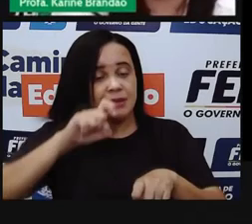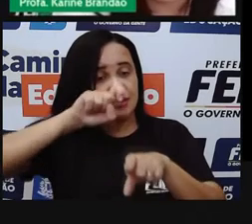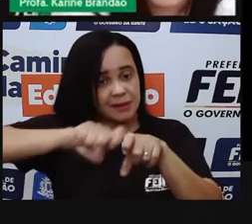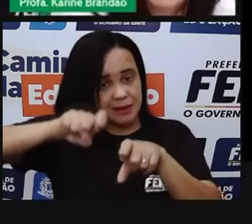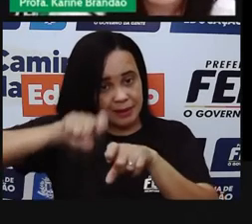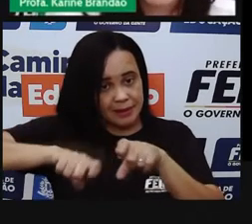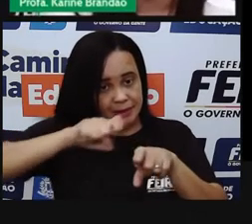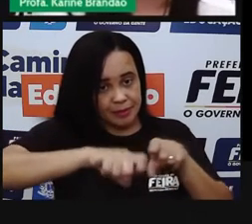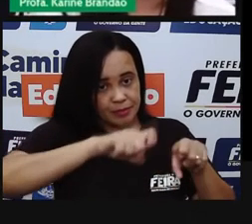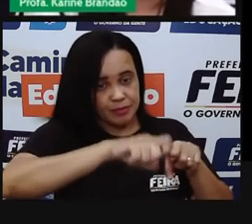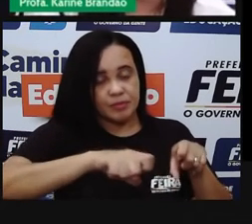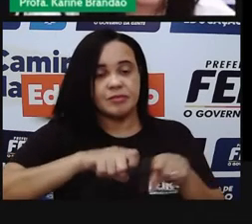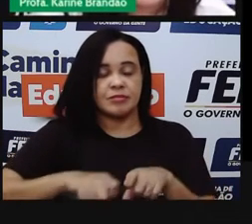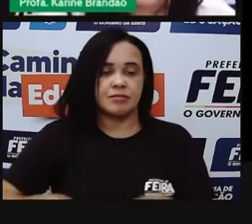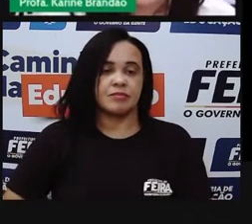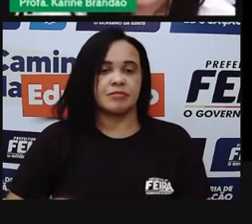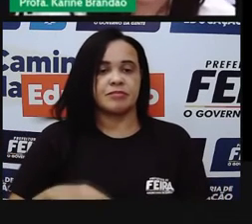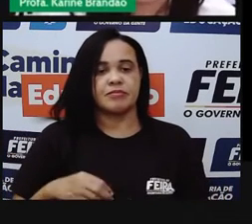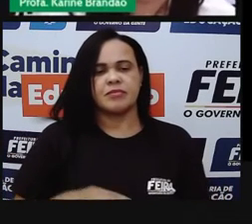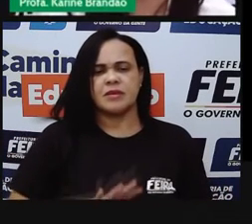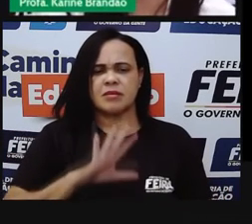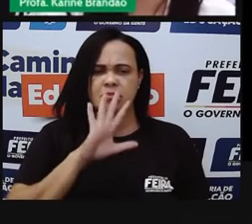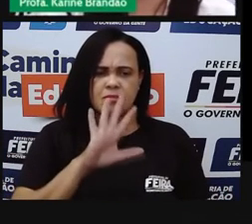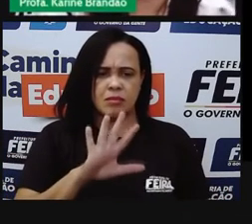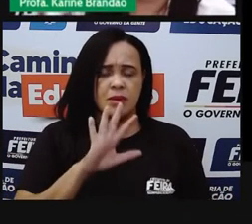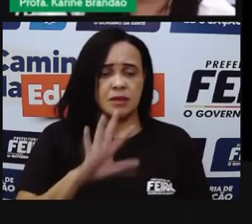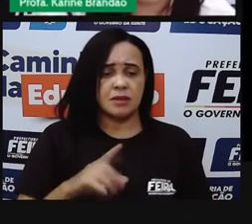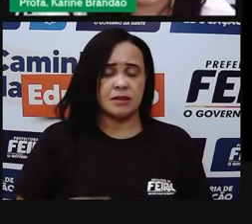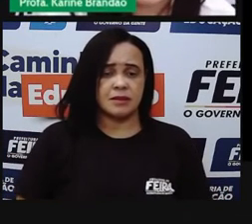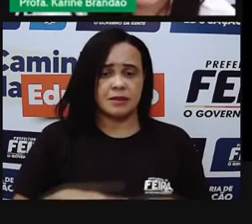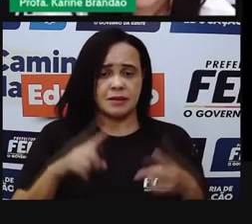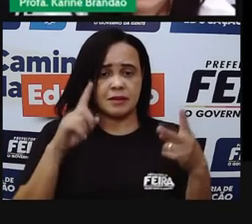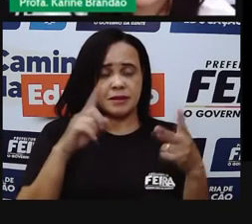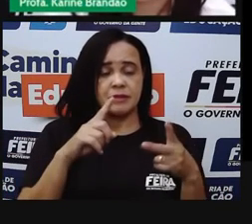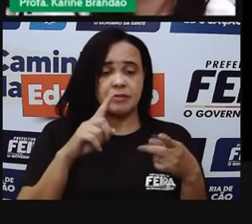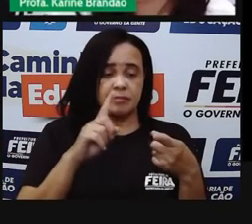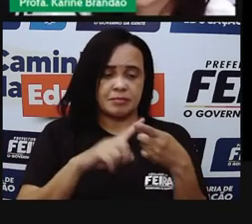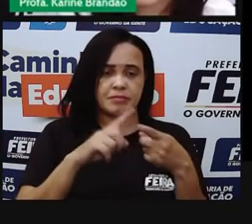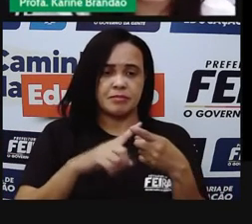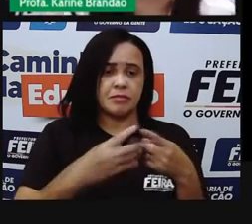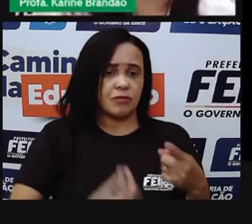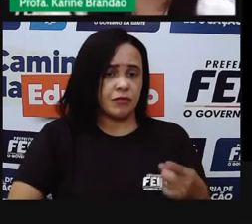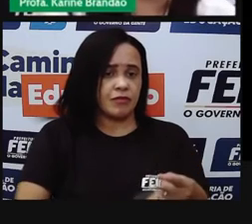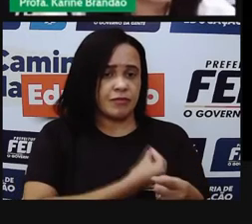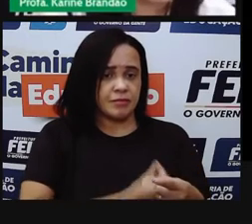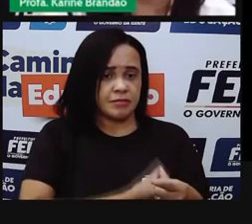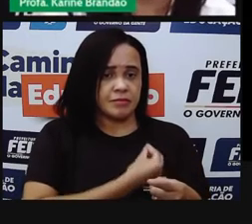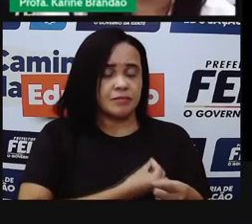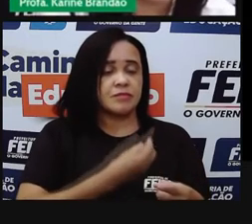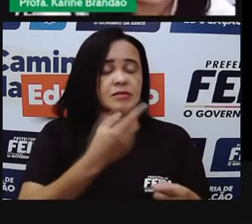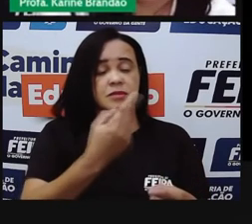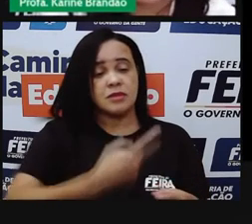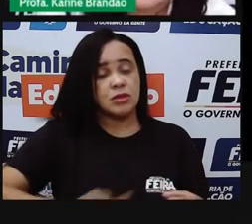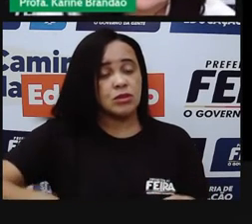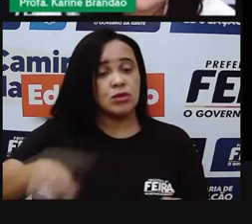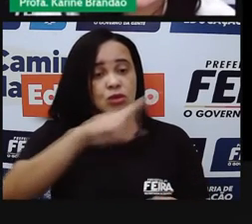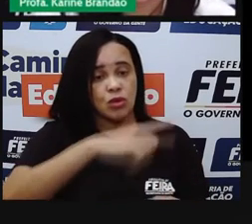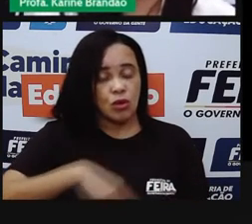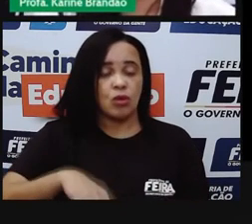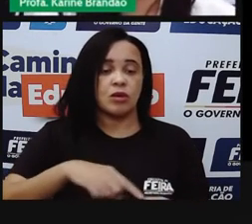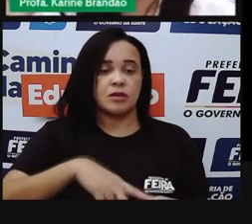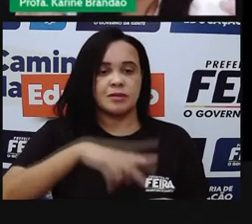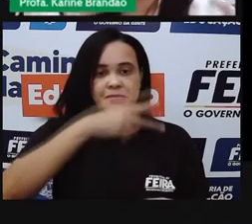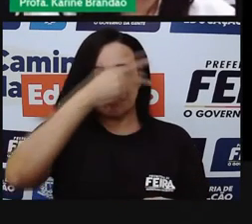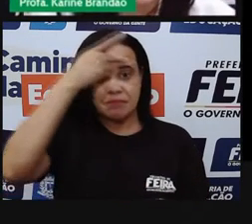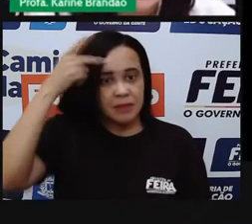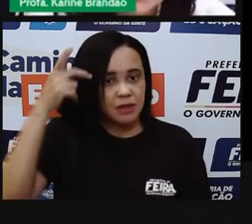tem gametas. Quem são os seres vivos que vão fazer reprodução sexuada? Nós, como está aí, as plantas,